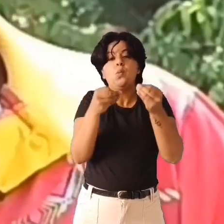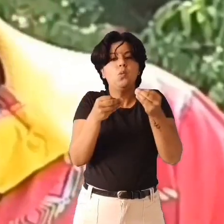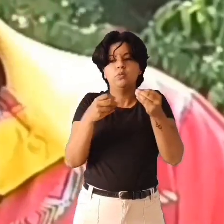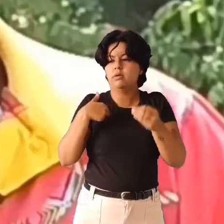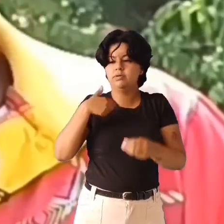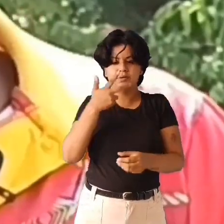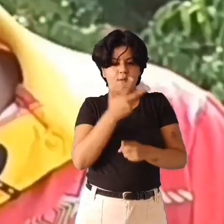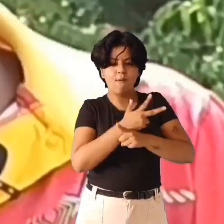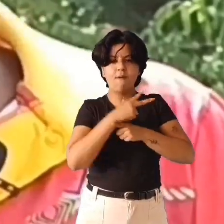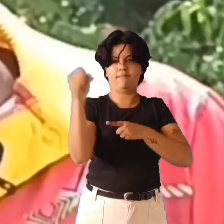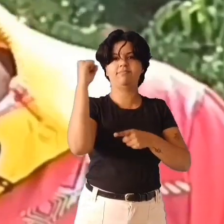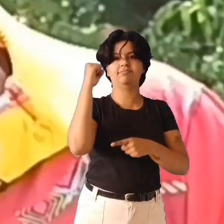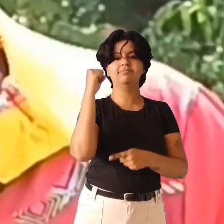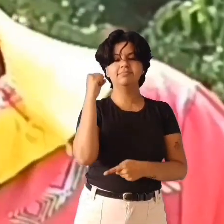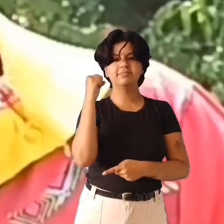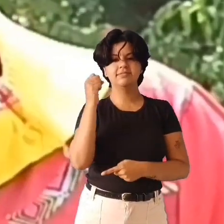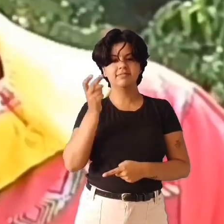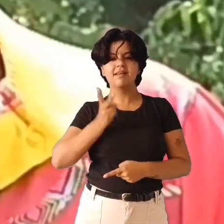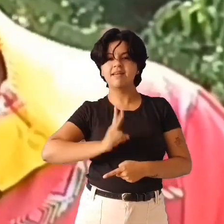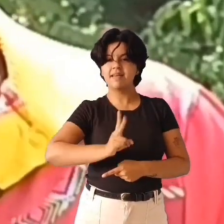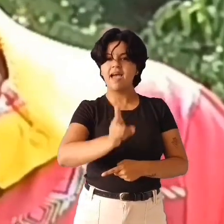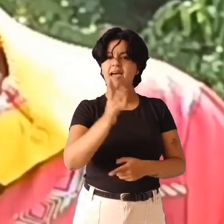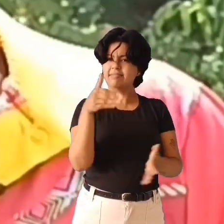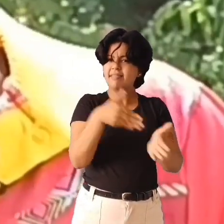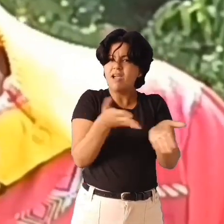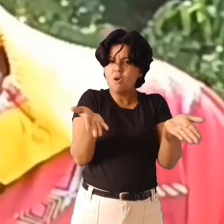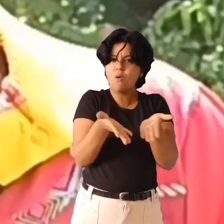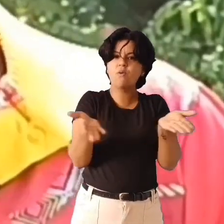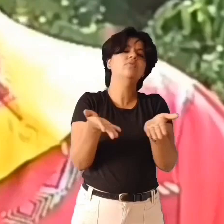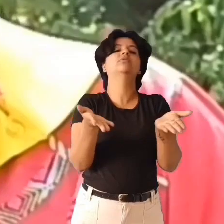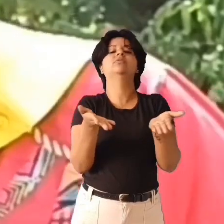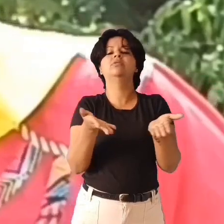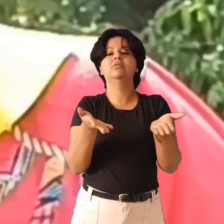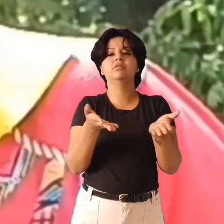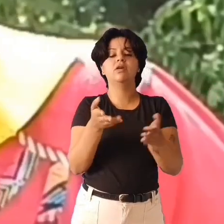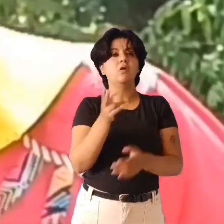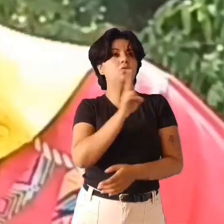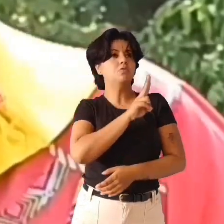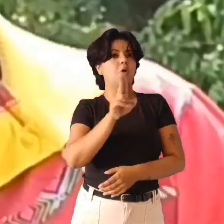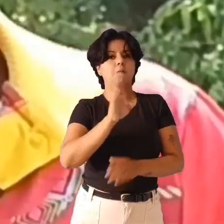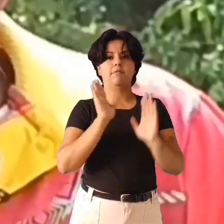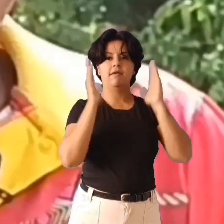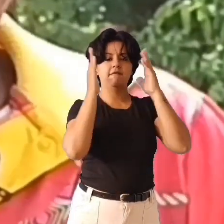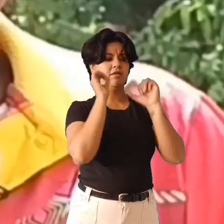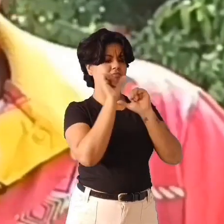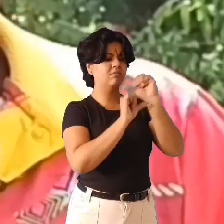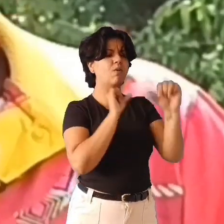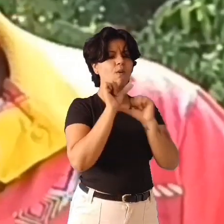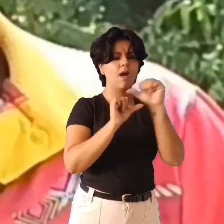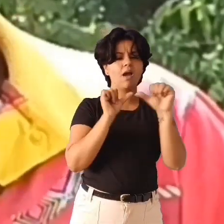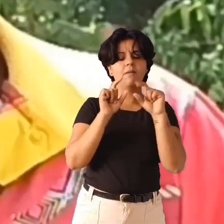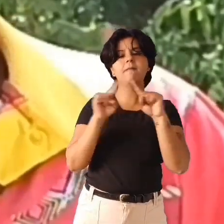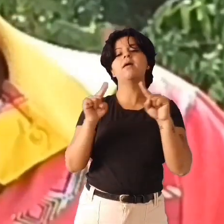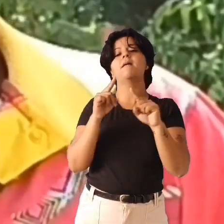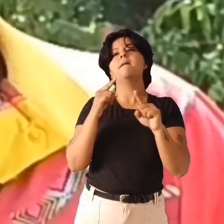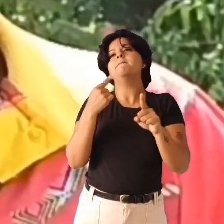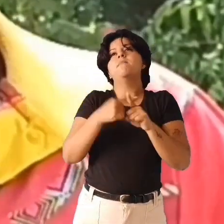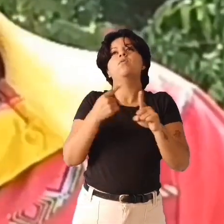essas nossas conquistas que a gente conseguiu manter vivo, né? Troquemos o nome das nossas festas por uma